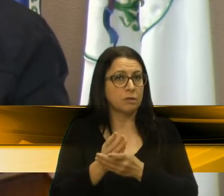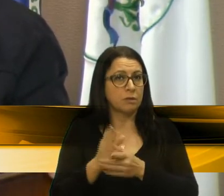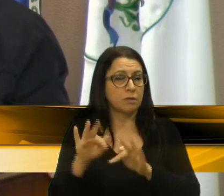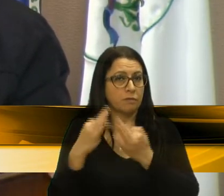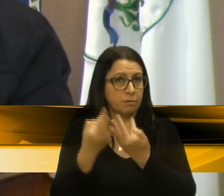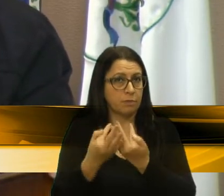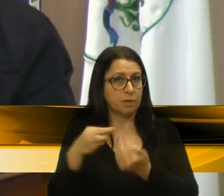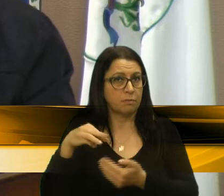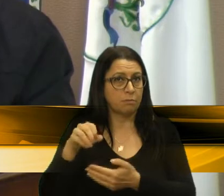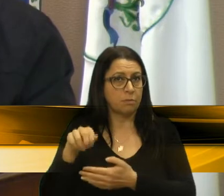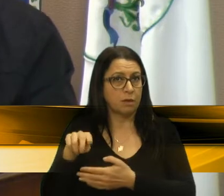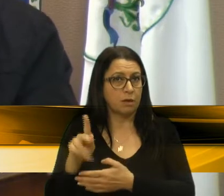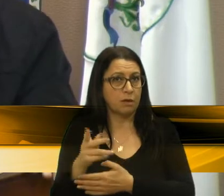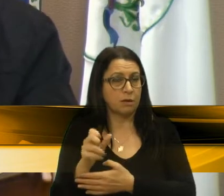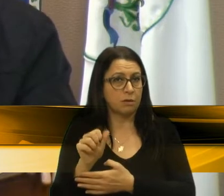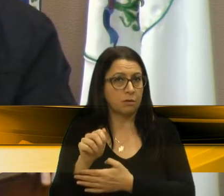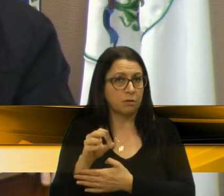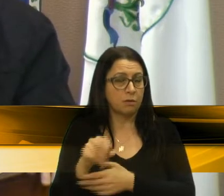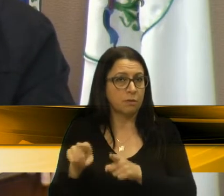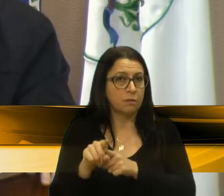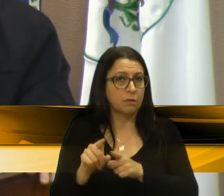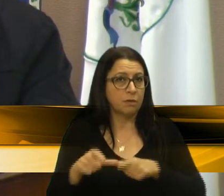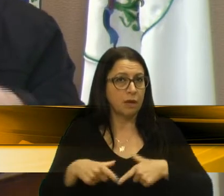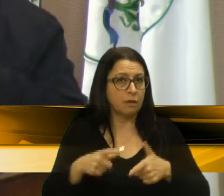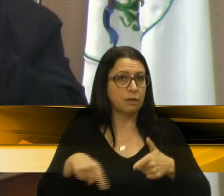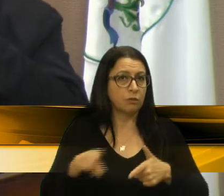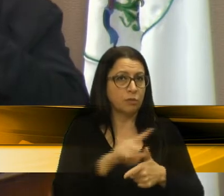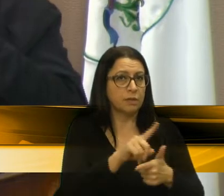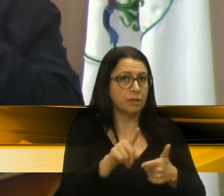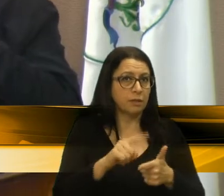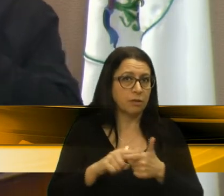na medida que ainda existem 2 ações correndo.